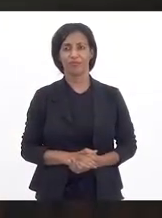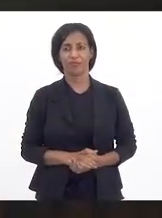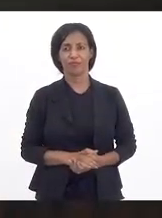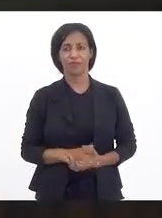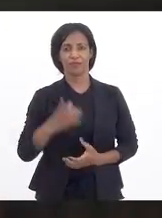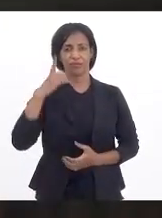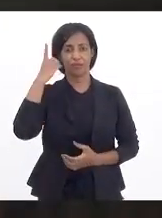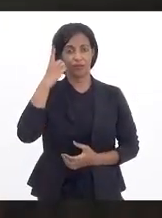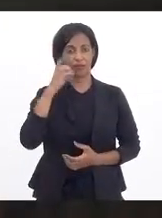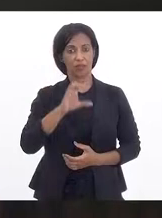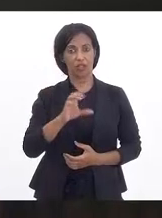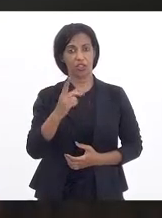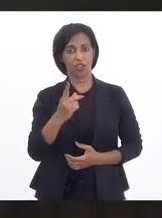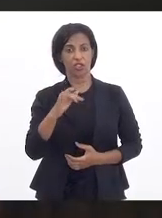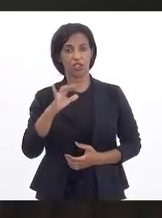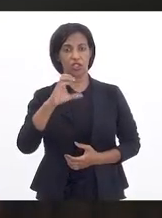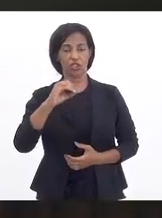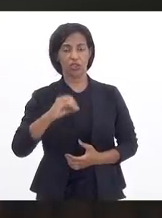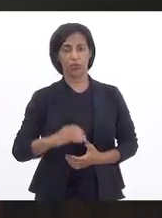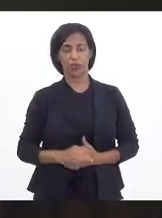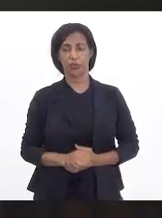Deputado Chico Machado